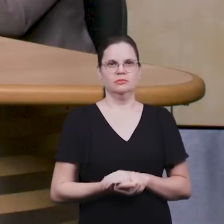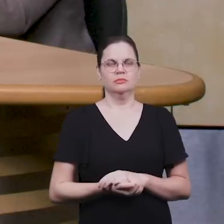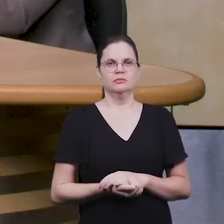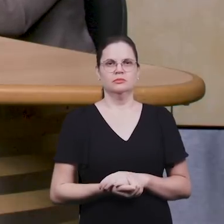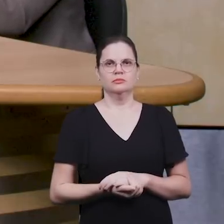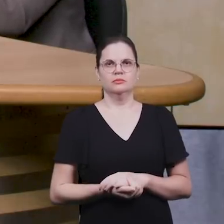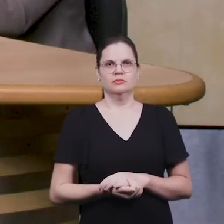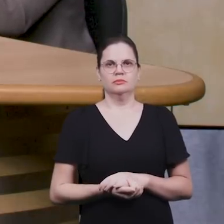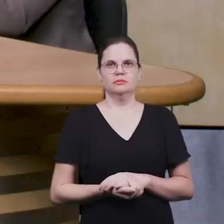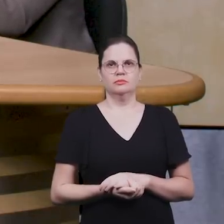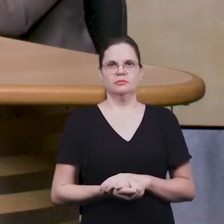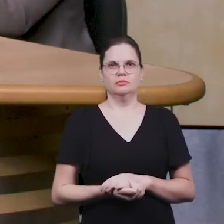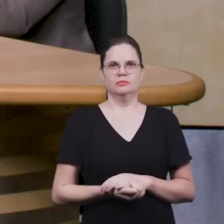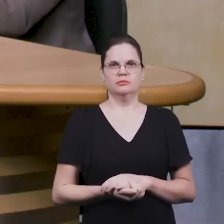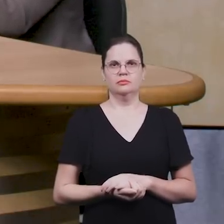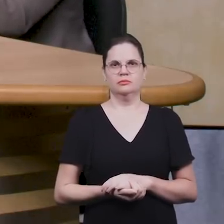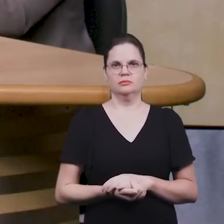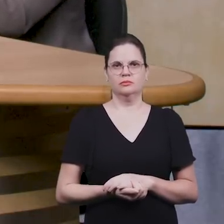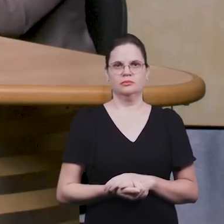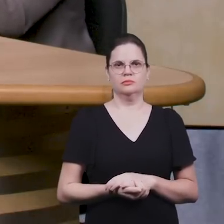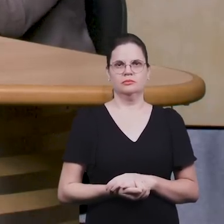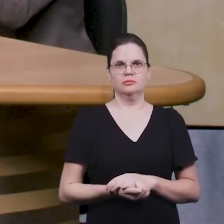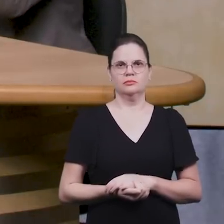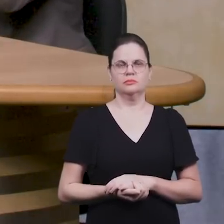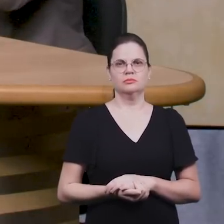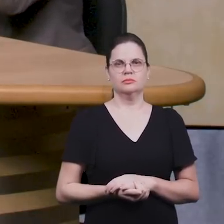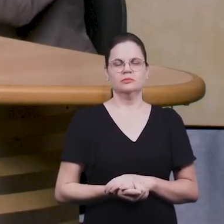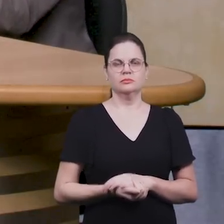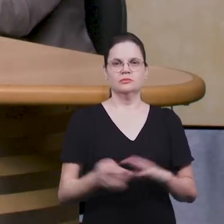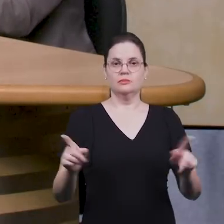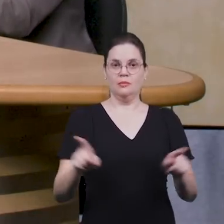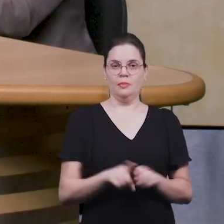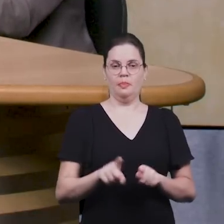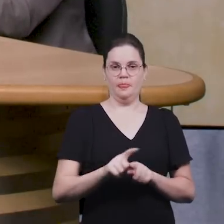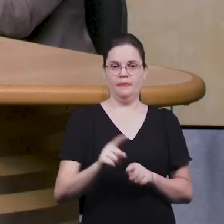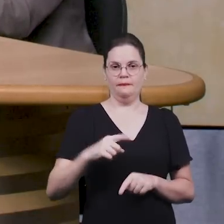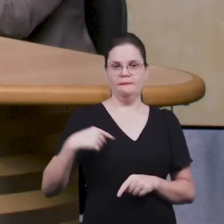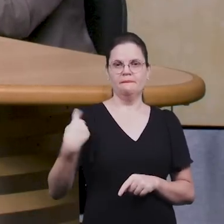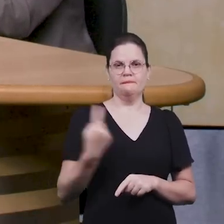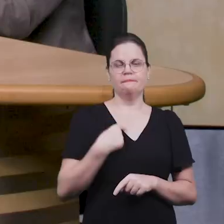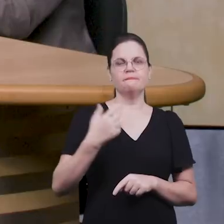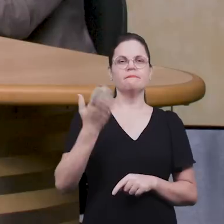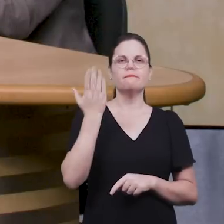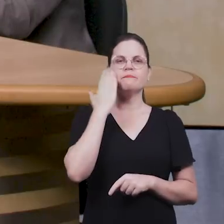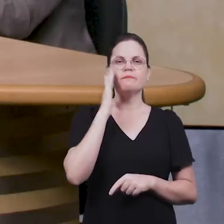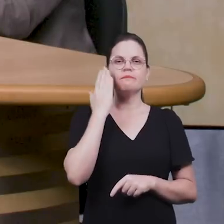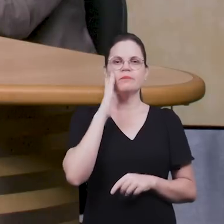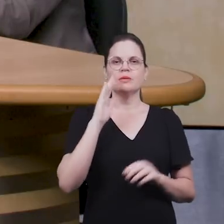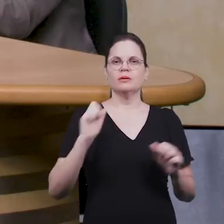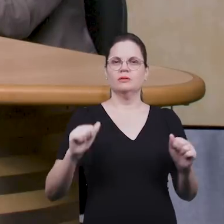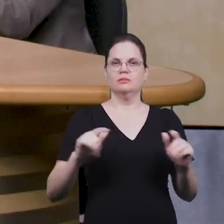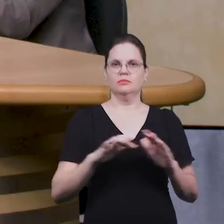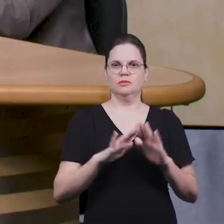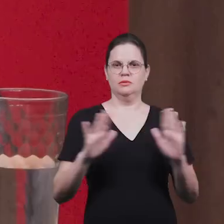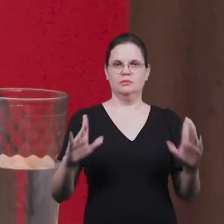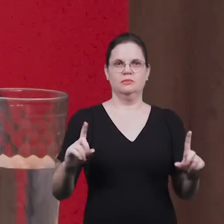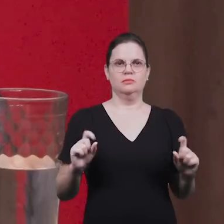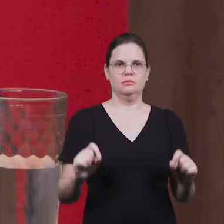que há uma coisa, e isso que impacta muito, até para os irmãos